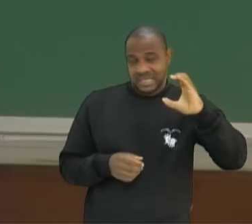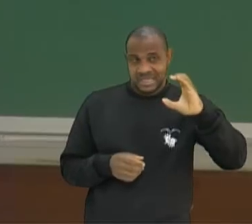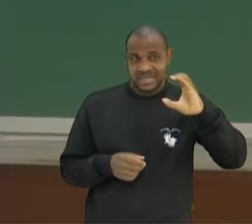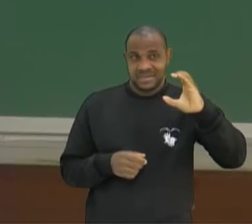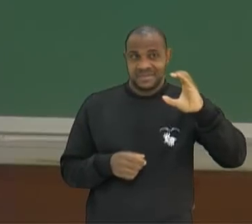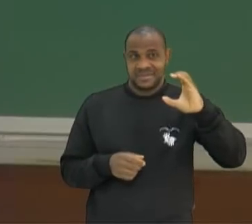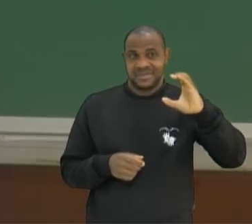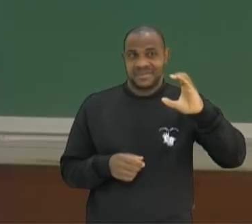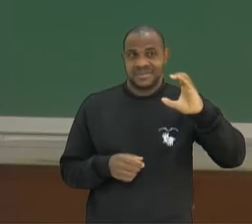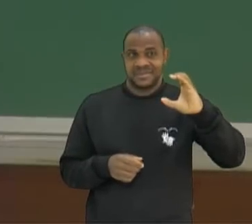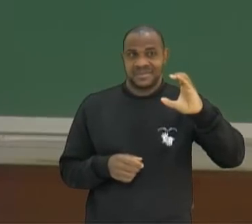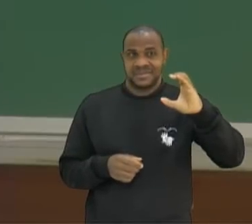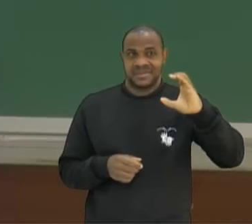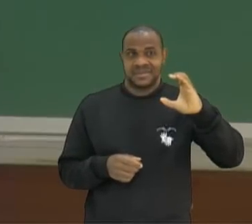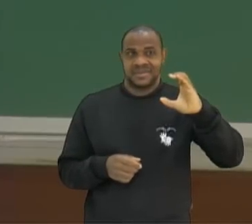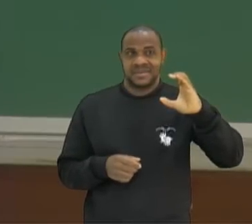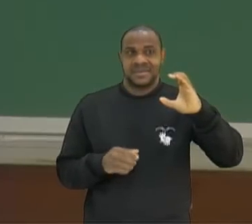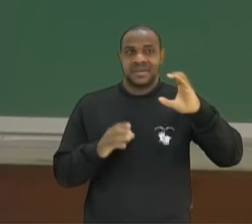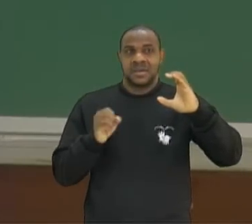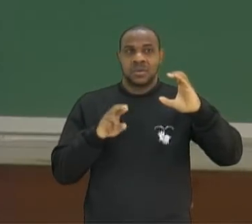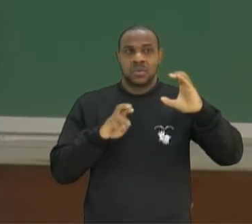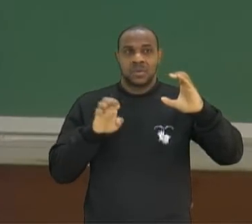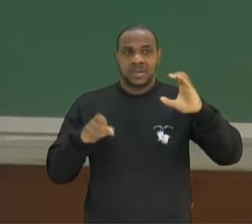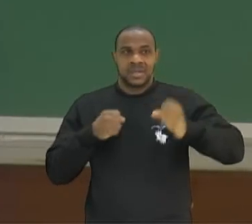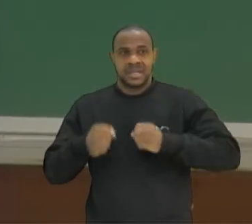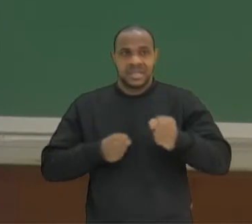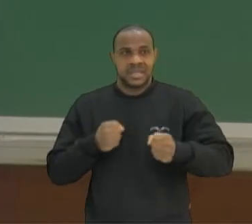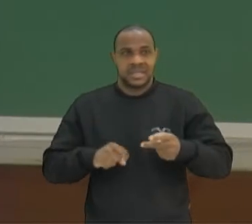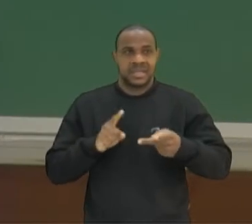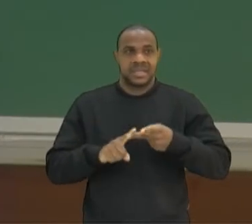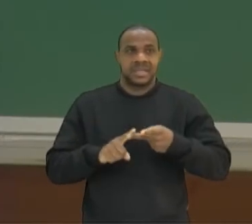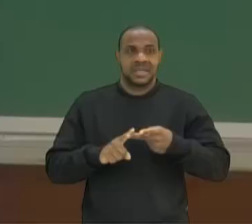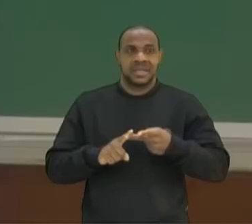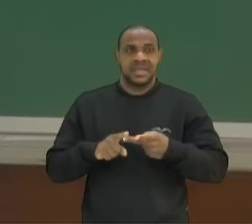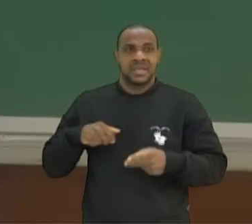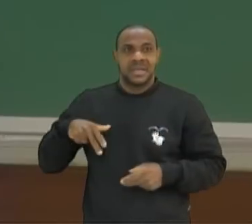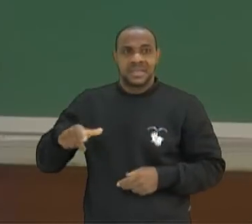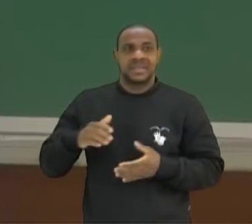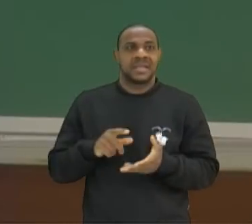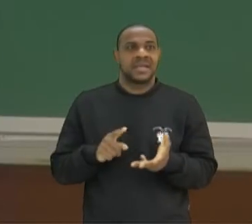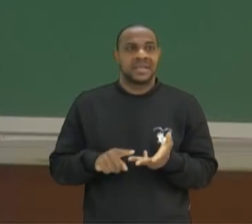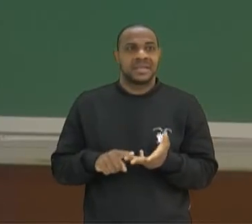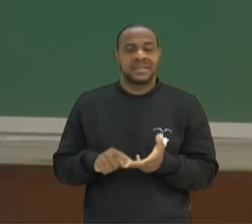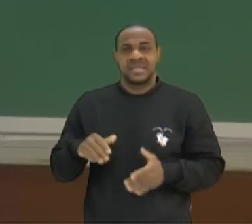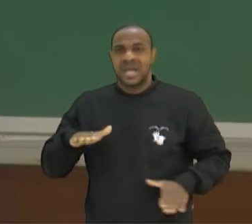né? Run, correr. Walk,